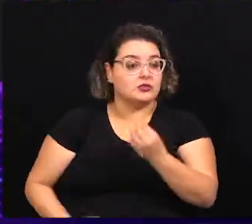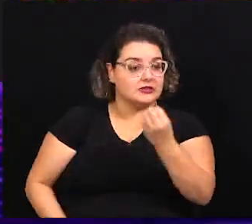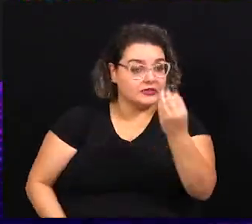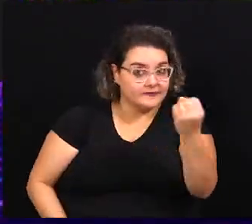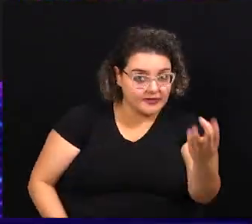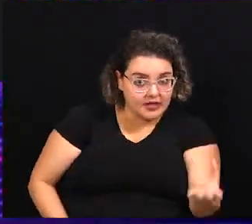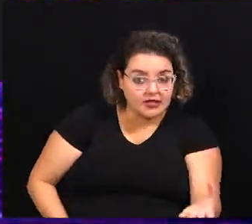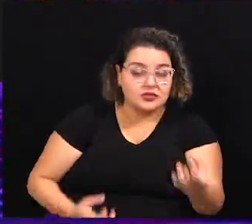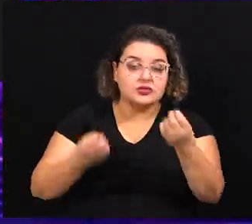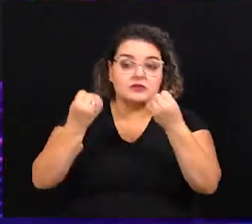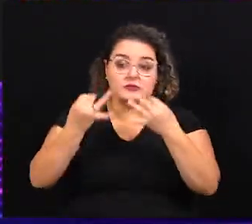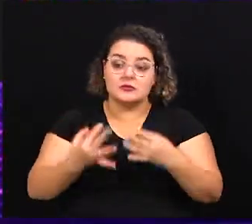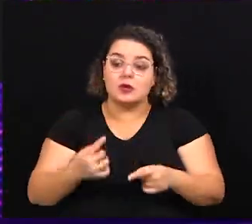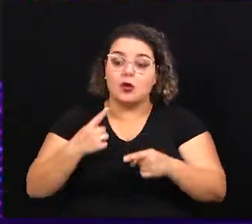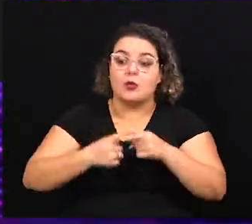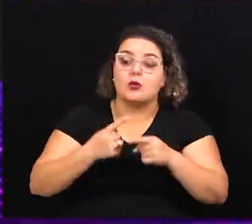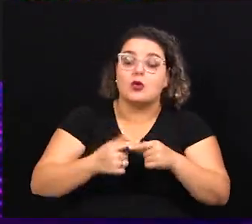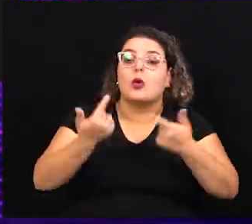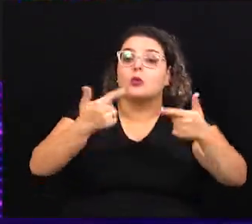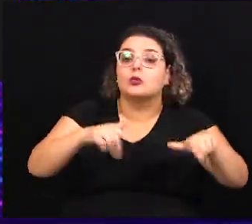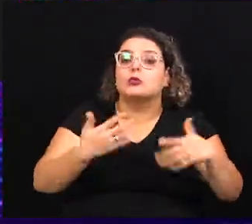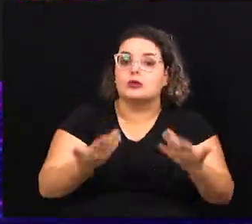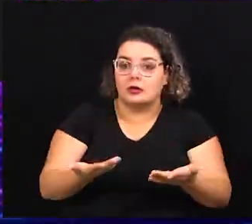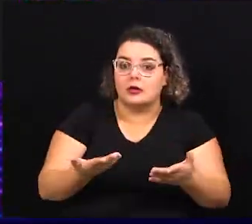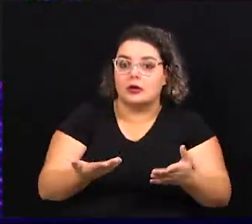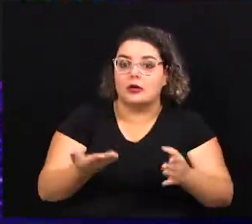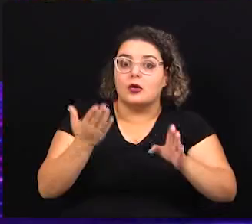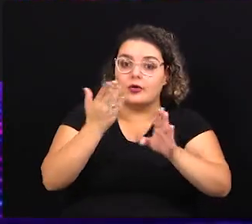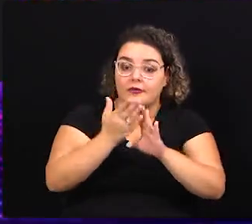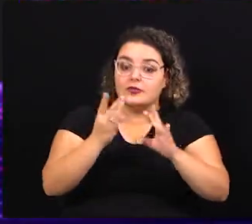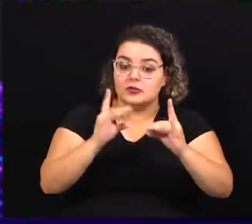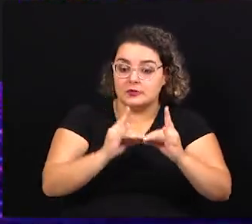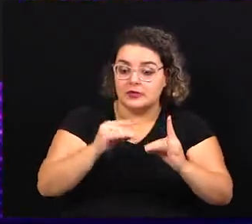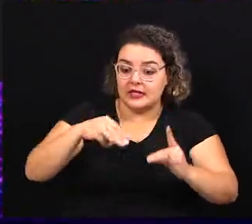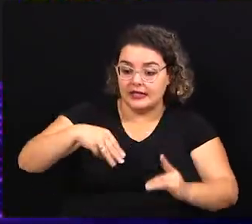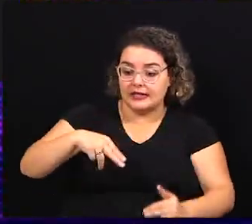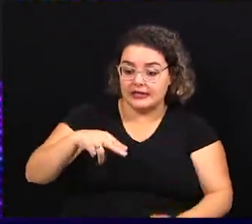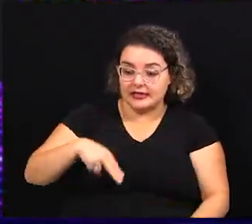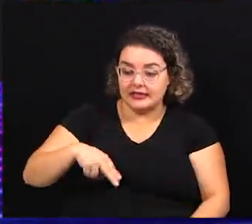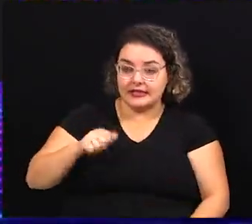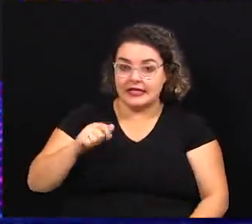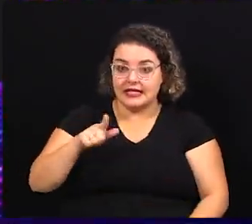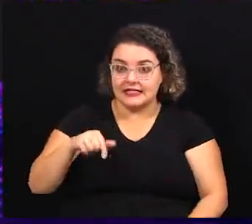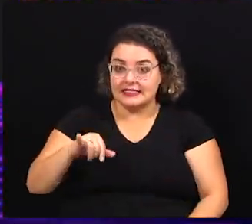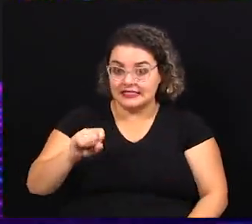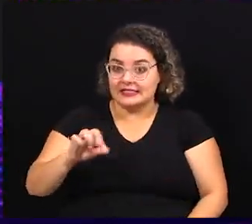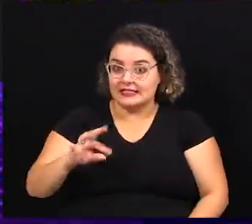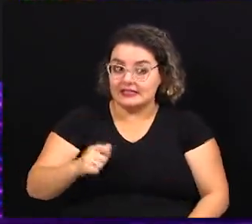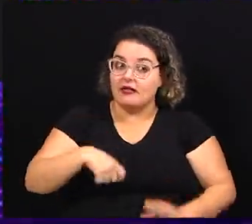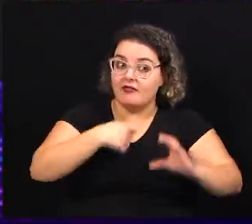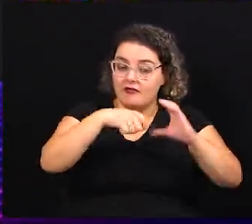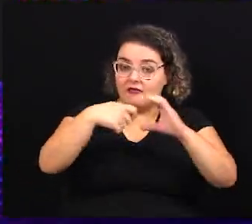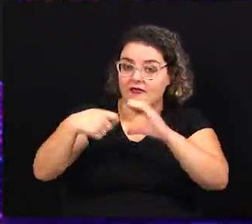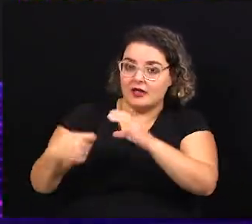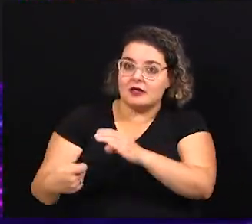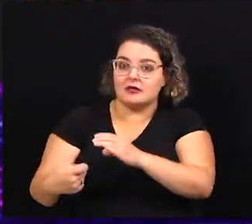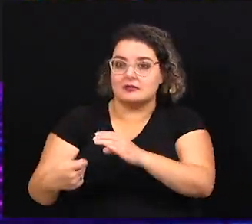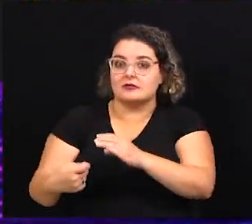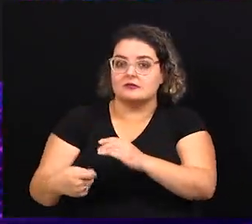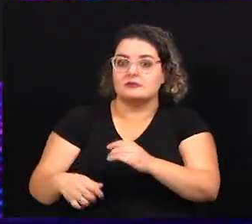a partida, explicando o porquê que eu tô indo, para onde que eu tô indo. Eu fui no cemitério nazista, no meio da floresta, e eu filmei. Então, se